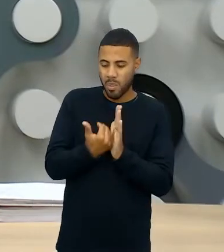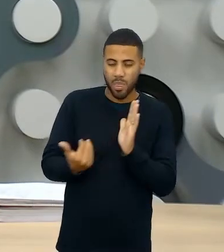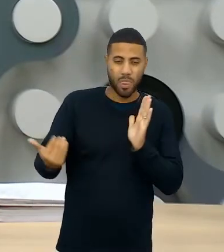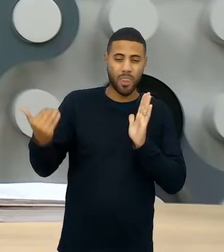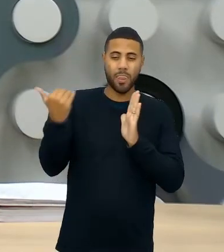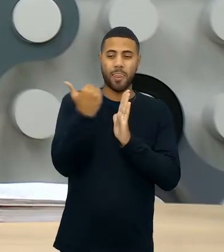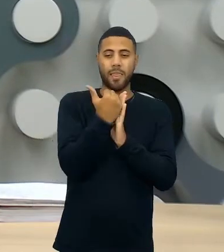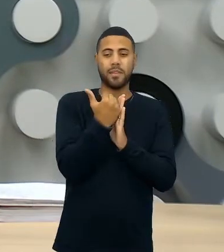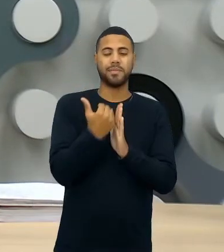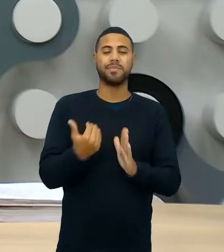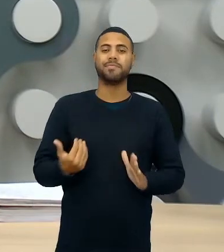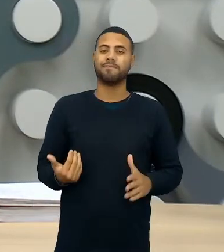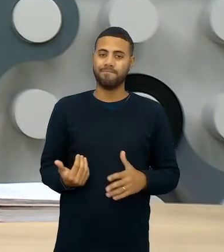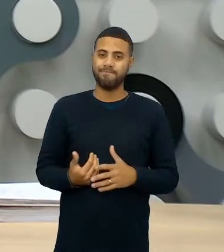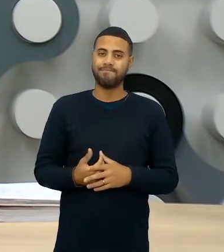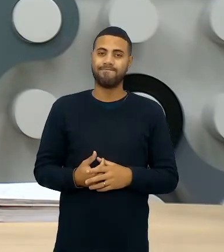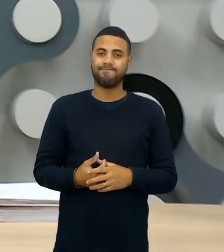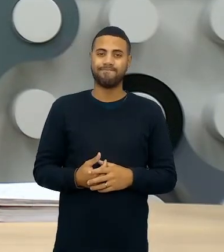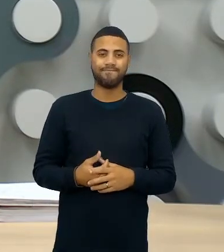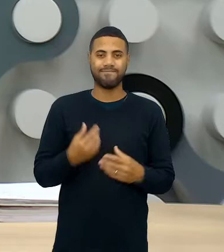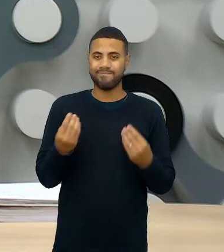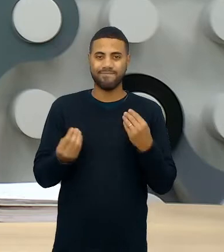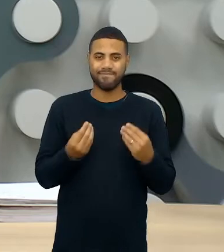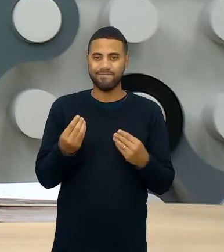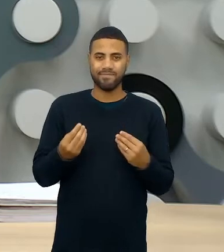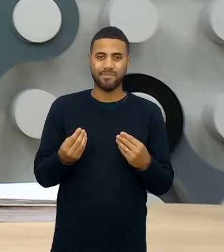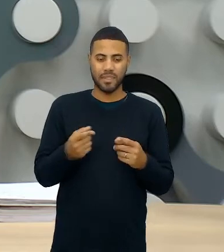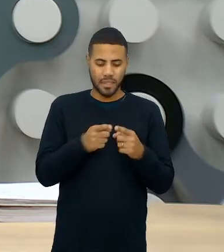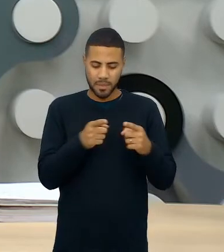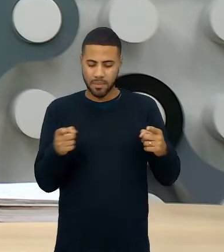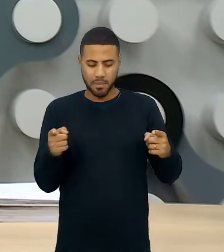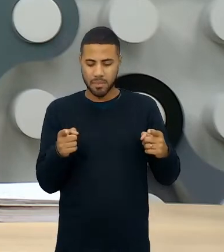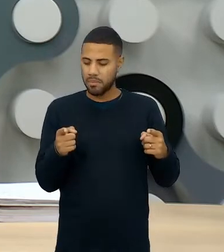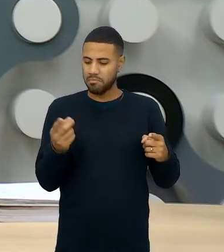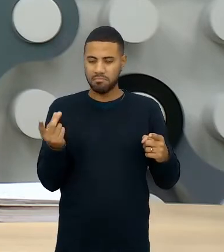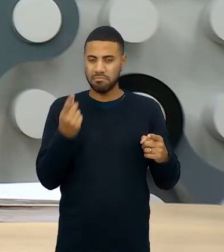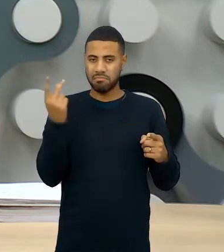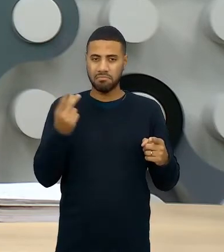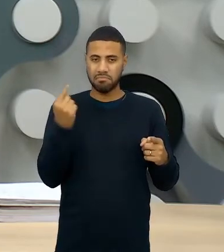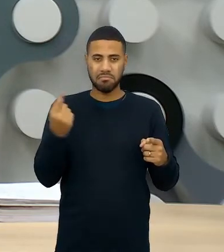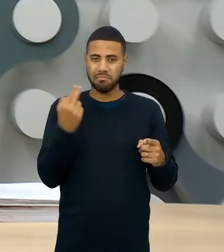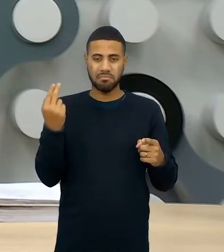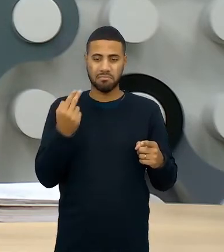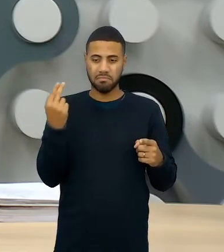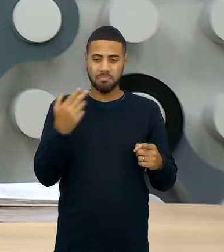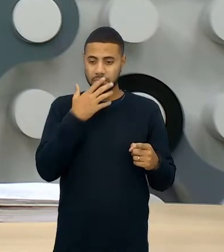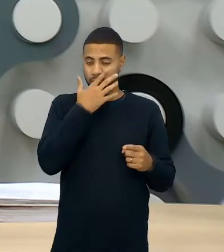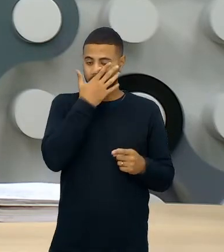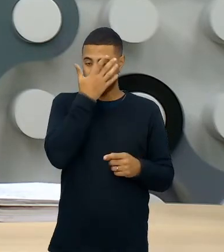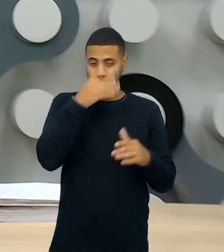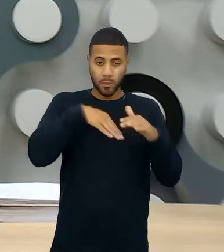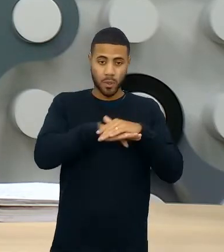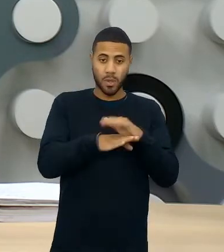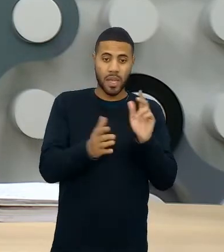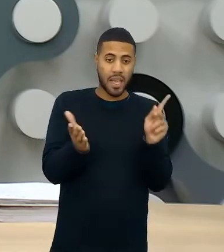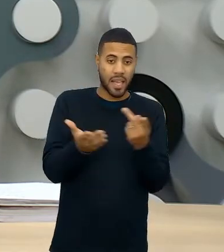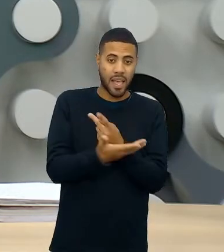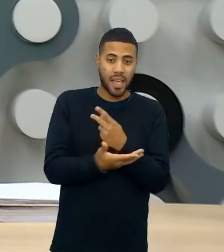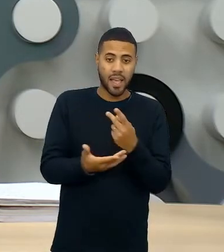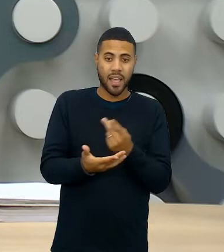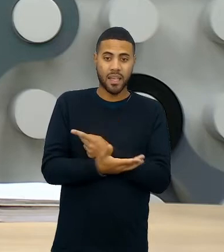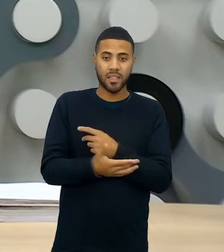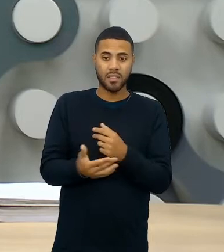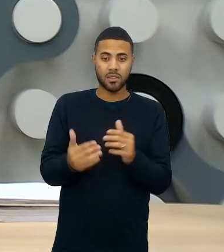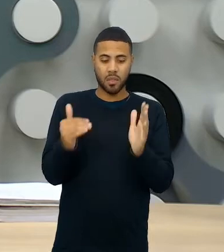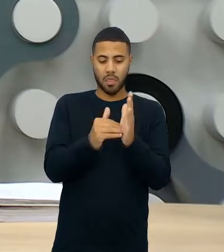muito mais hortaliça, do que você consegue consumir naquela semana, né? Não armazenou de forma adequada, deixou lá no fundo